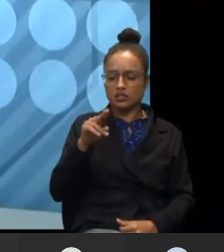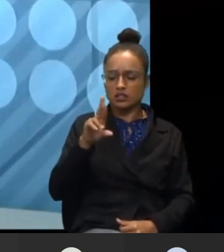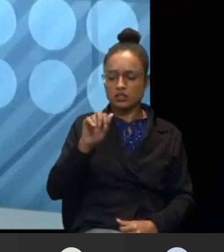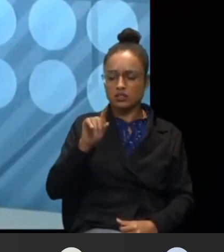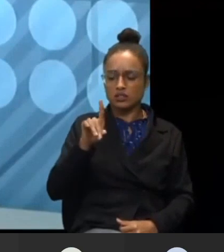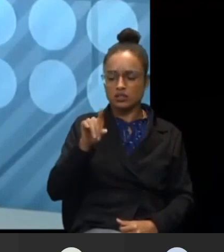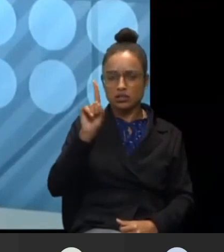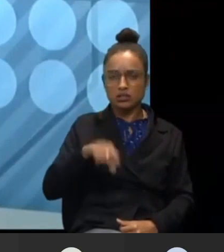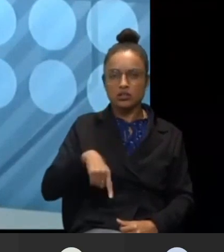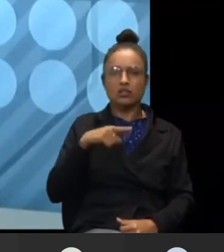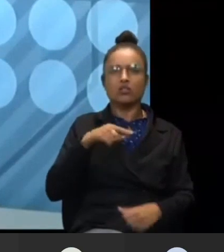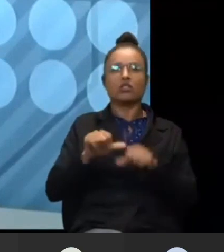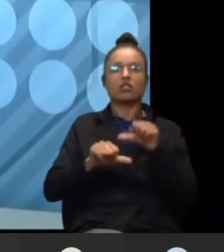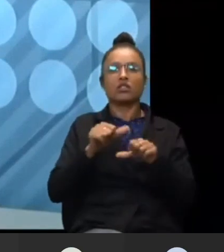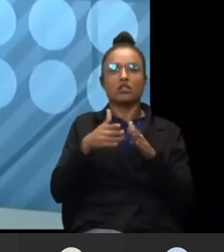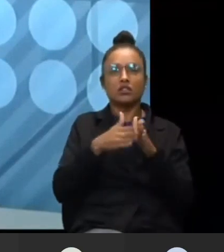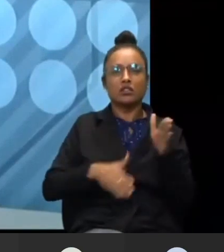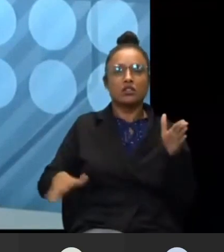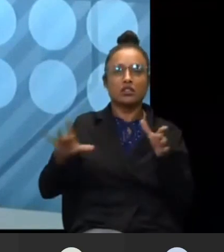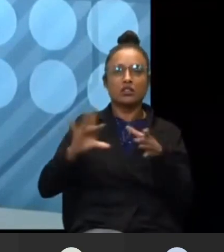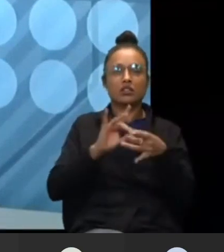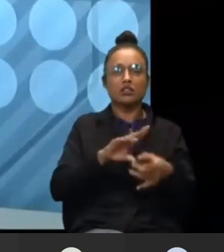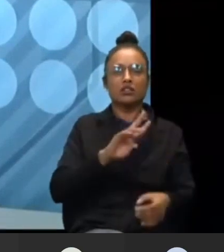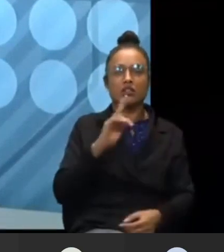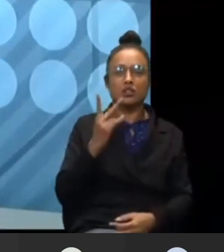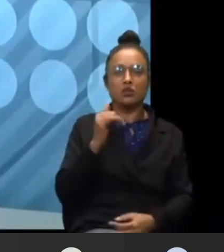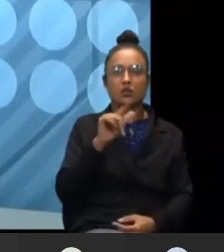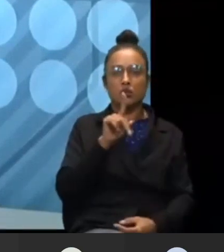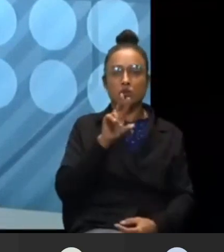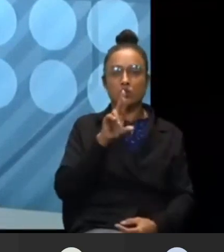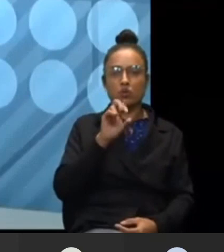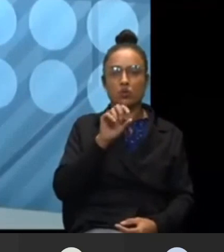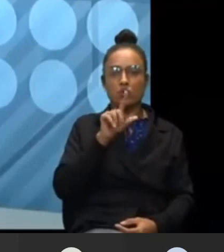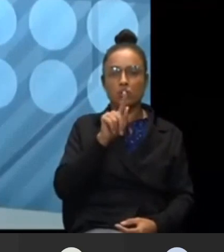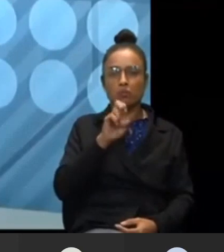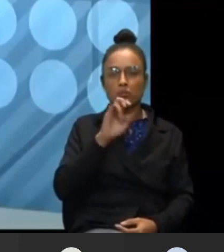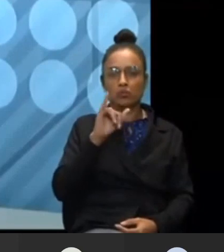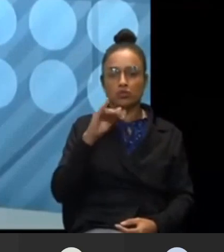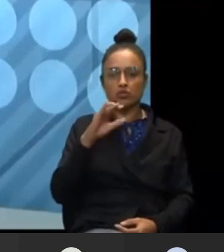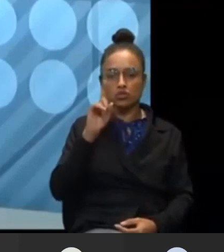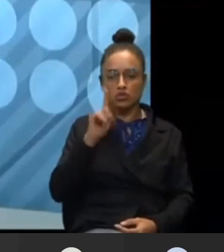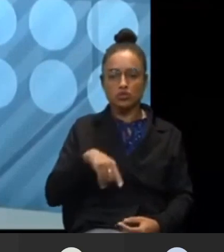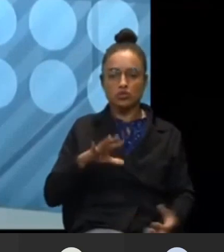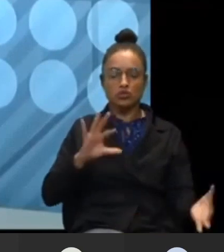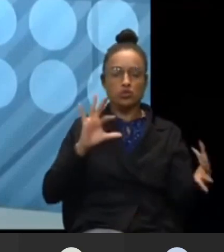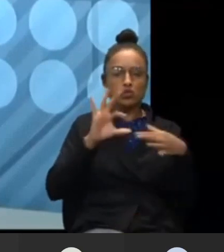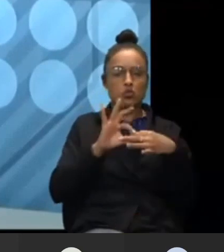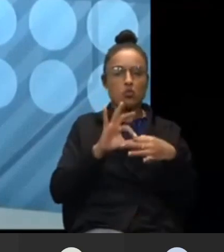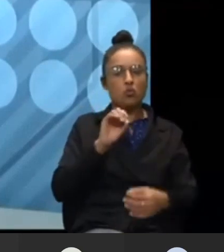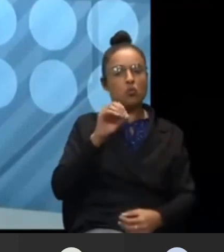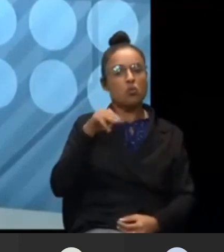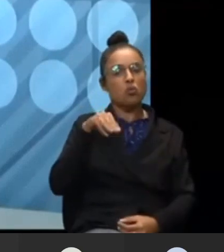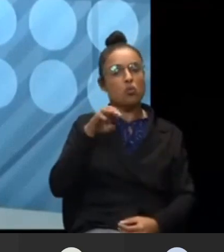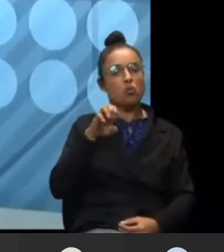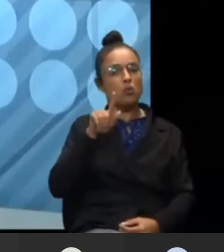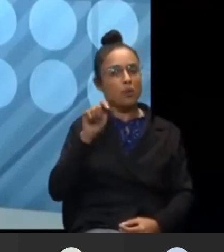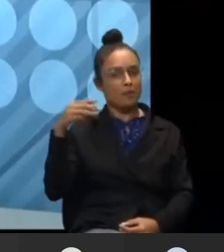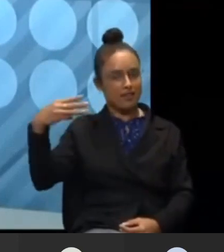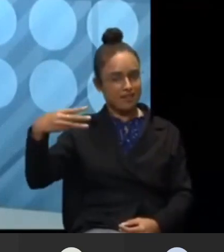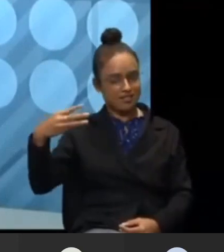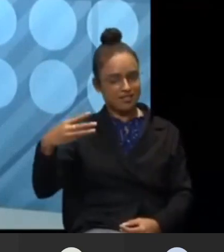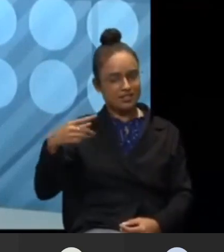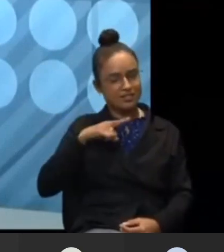envolvidos na insaturação, os hidrogênios estão na posição cis. Esses ácidos graxos, o ômega 3, foi